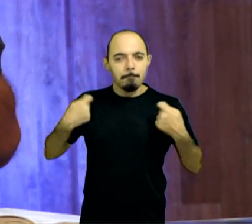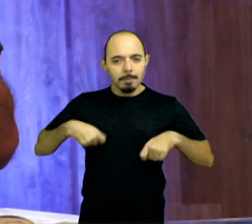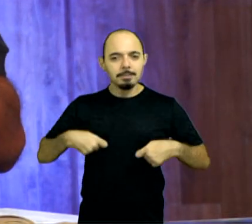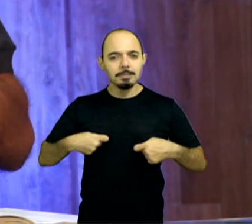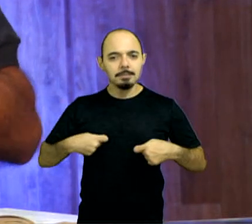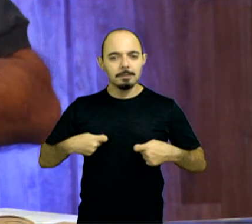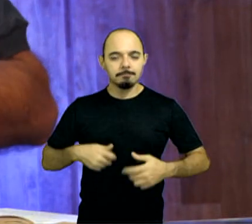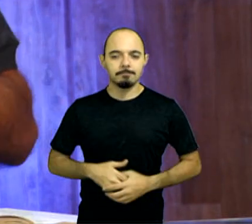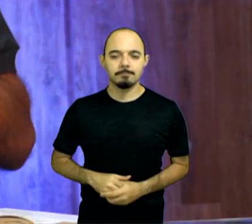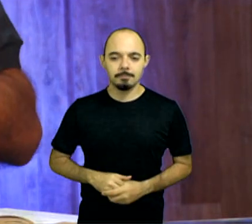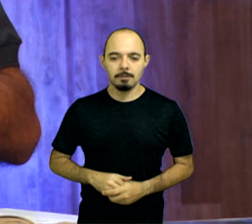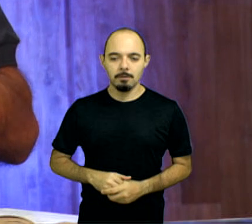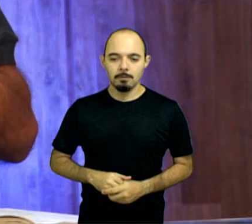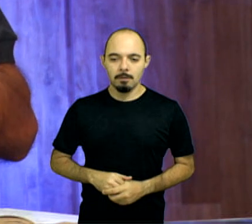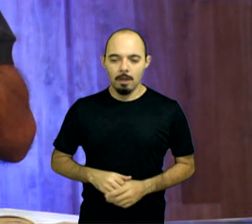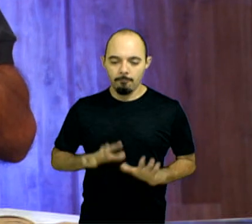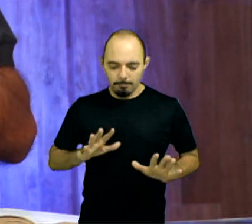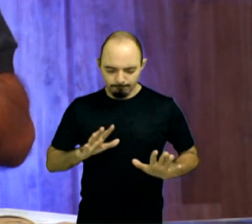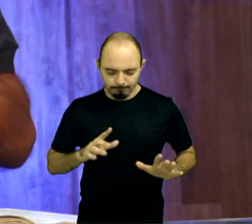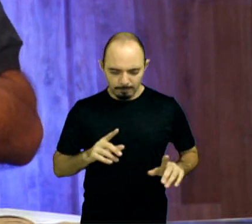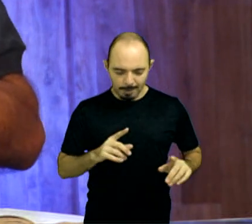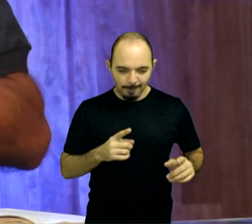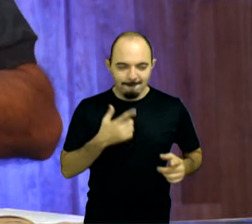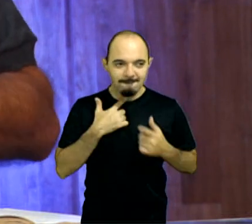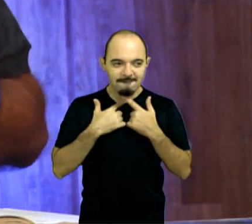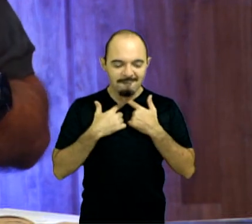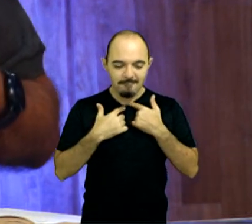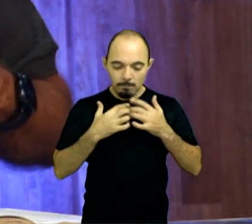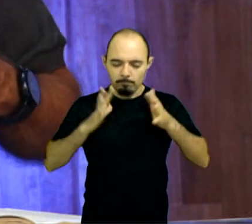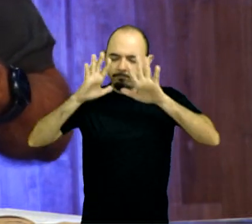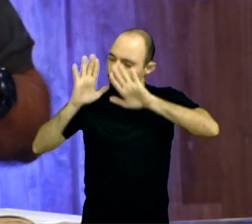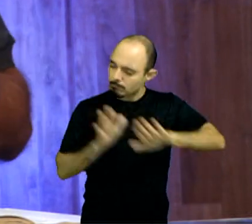Tem que dizer não. Domínio próprio.